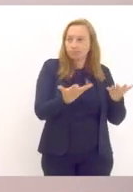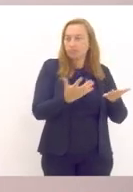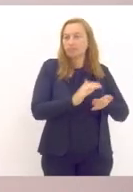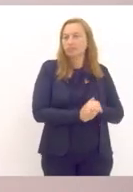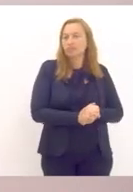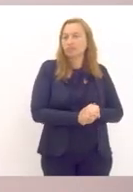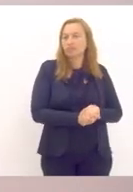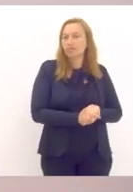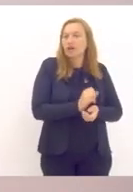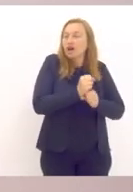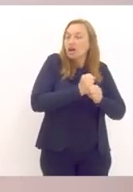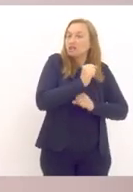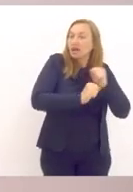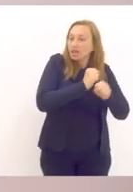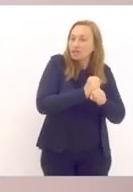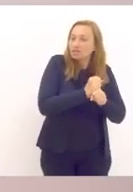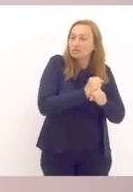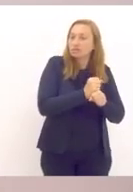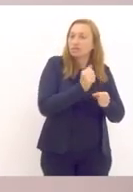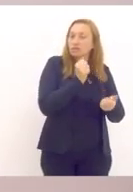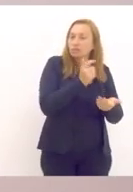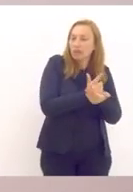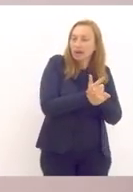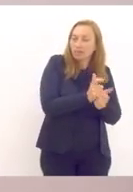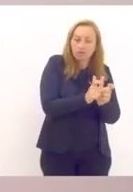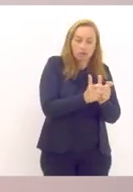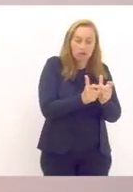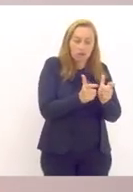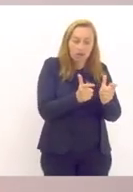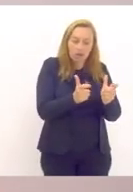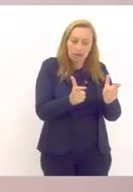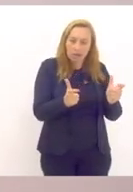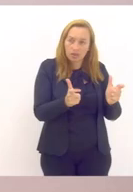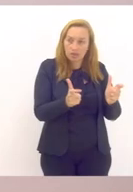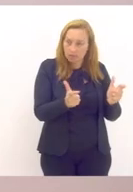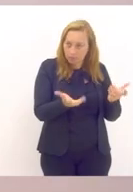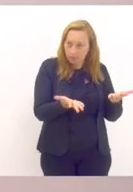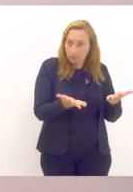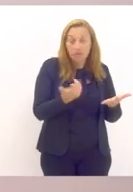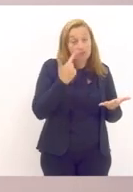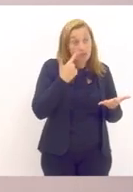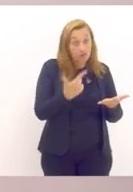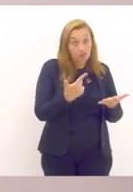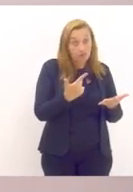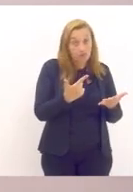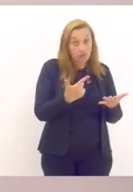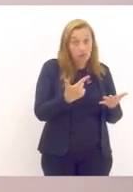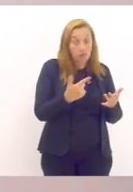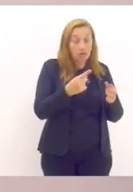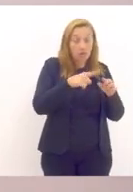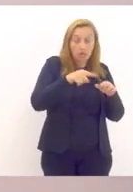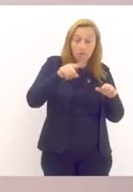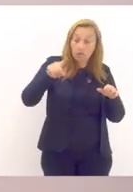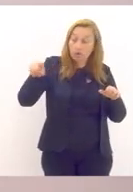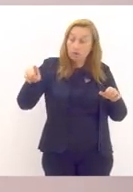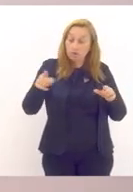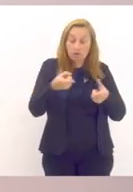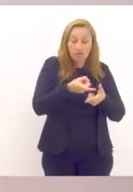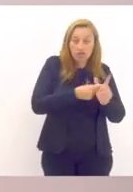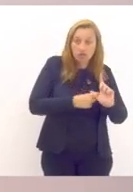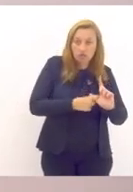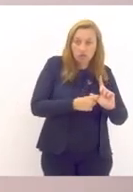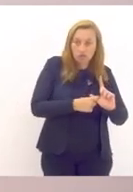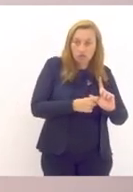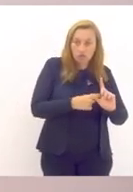é razoável que isso aconteça. Se você olhar o desenho de longo prazo, a projeção da dívida de longo prazo, a projeção dessa dívida é